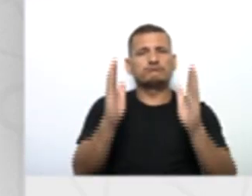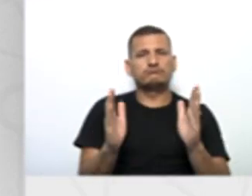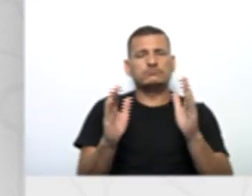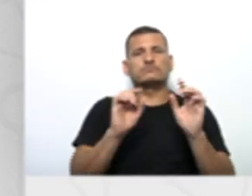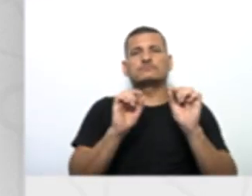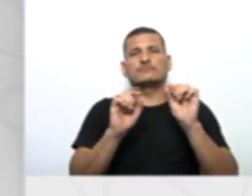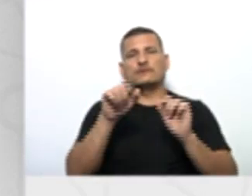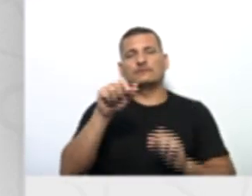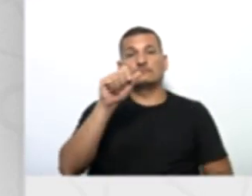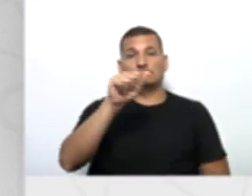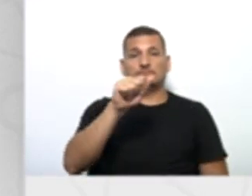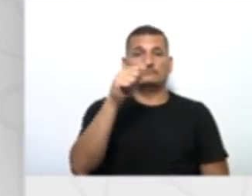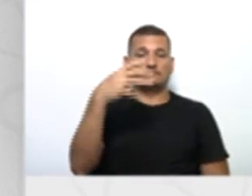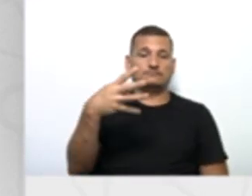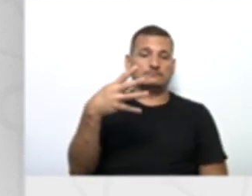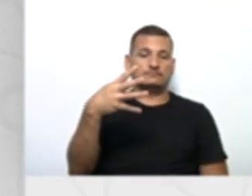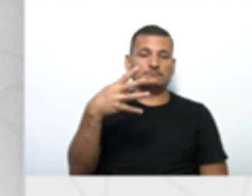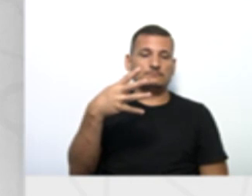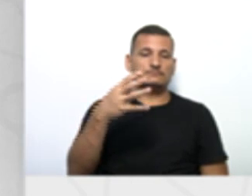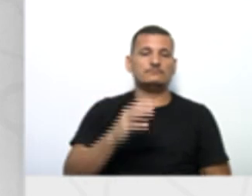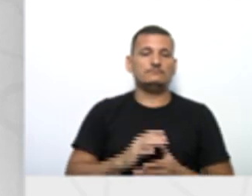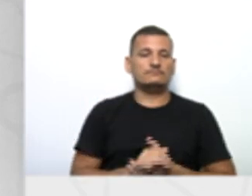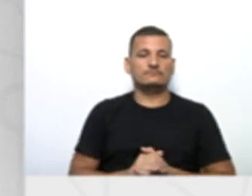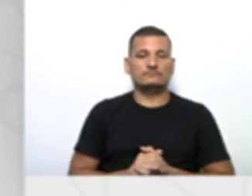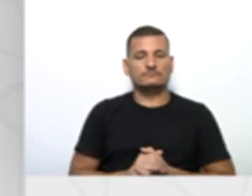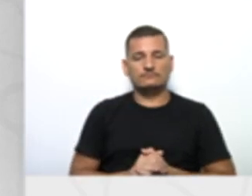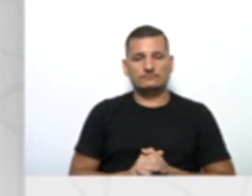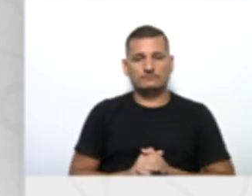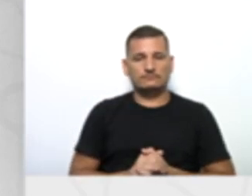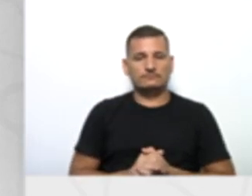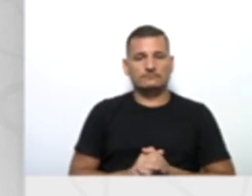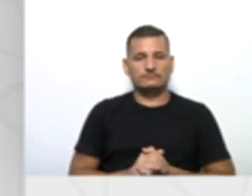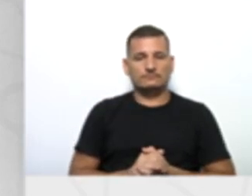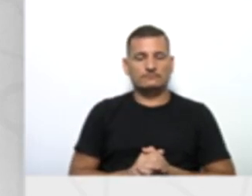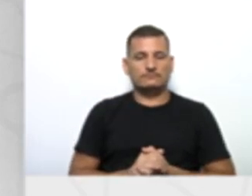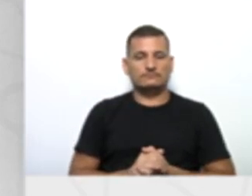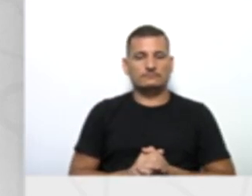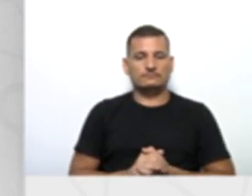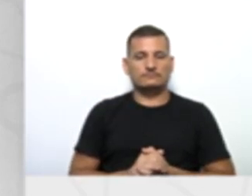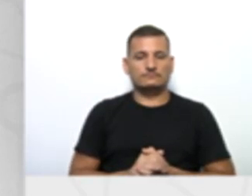margem esquerda é 3 centímetros e a inferior é 2 centímetros.